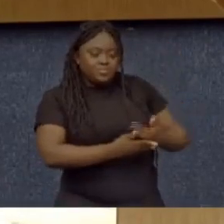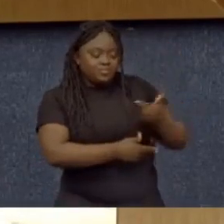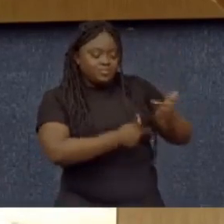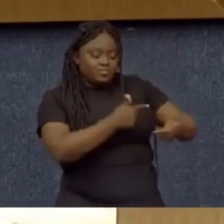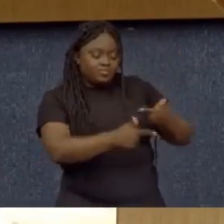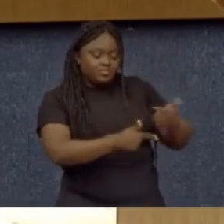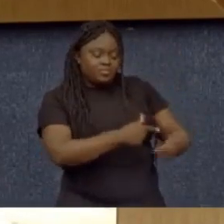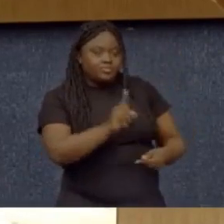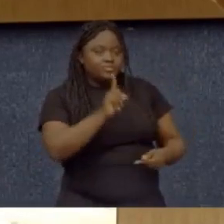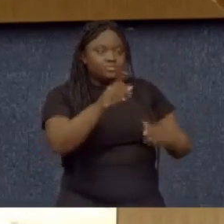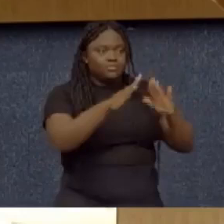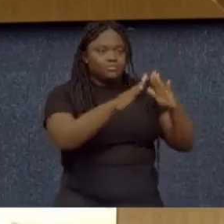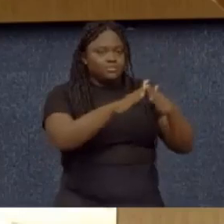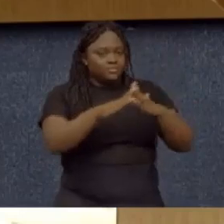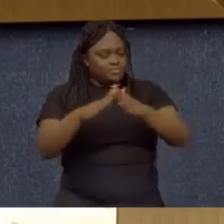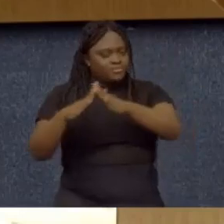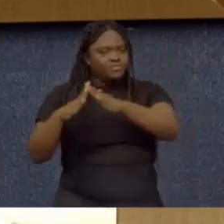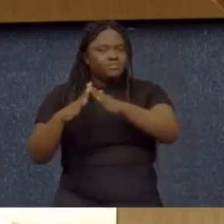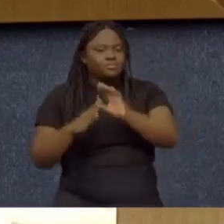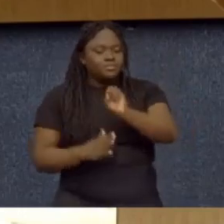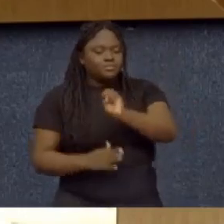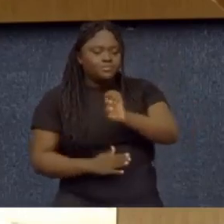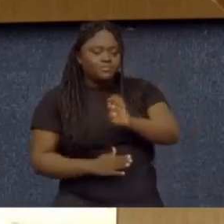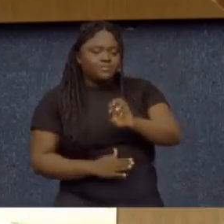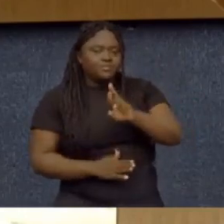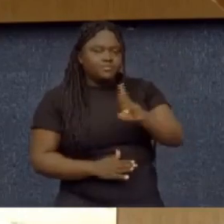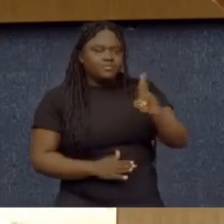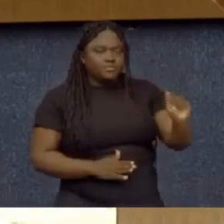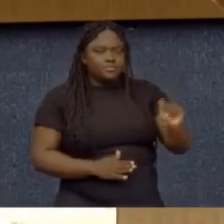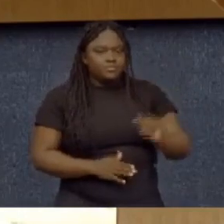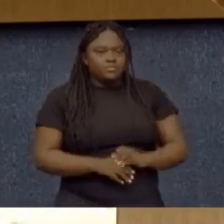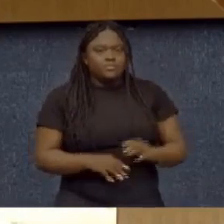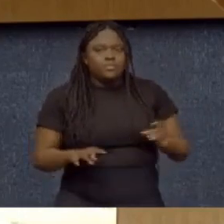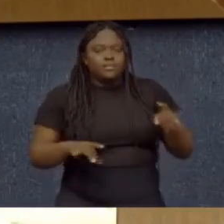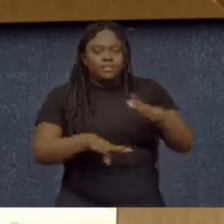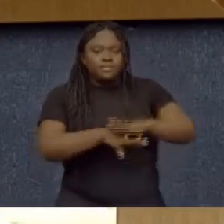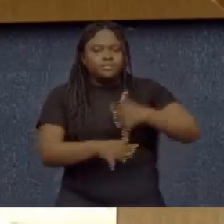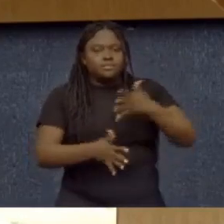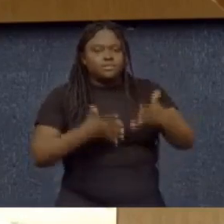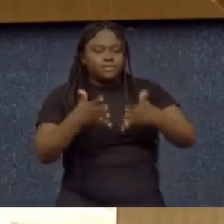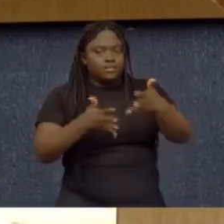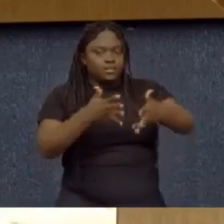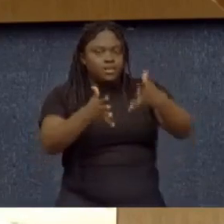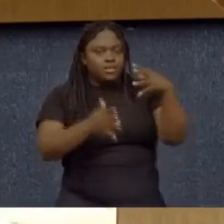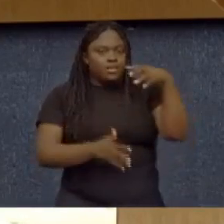no aglomerado da Sé. Encerro este breve discurso